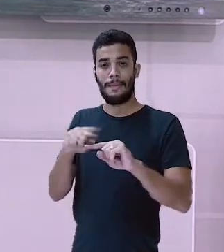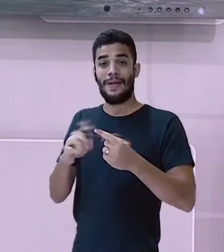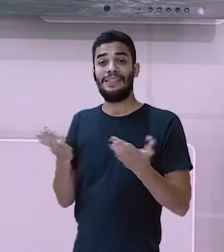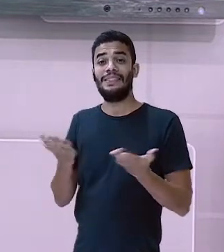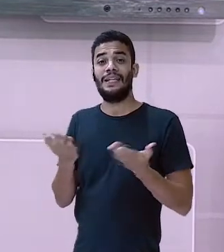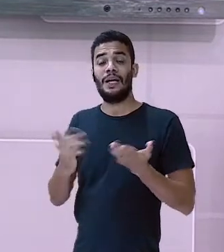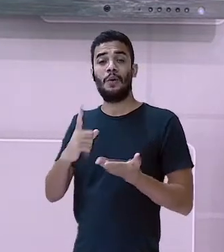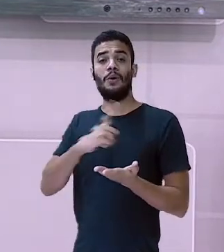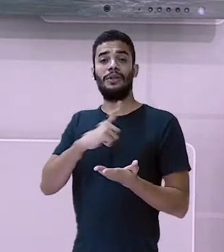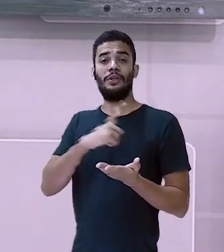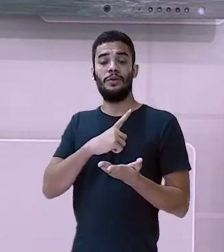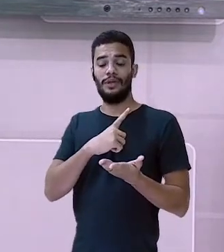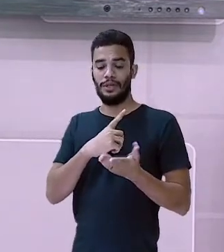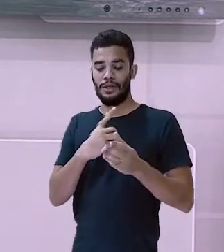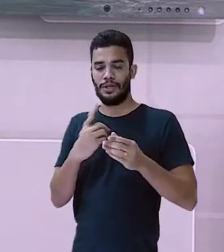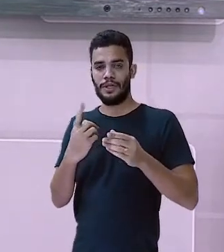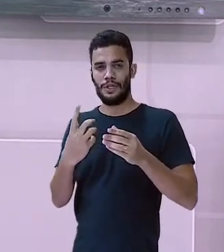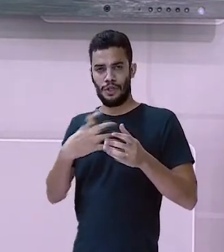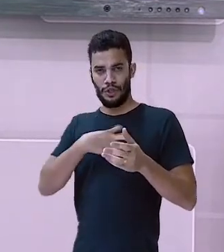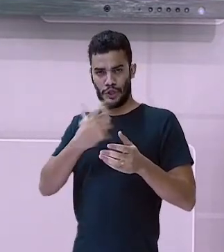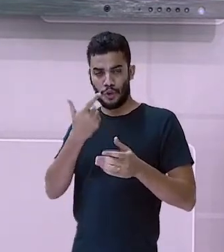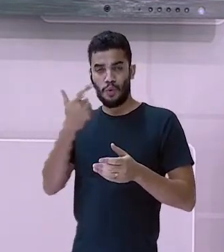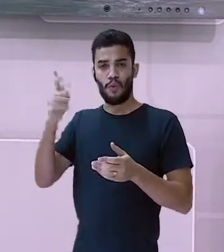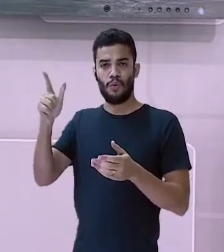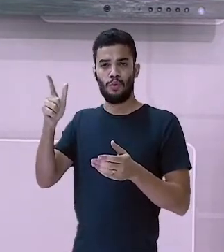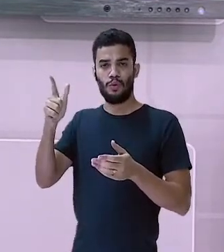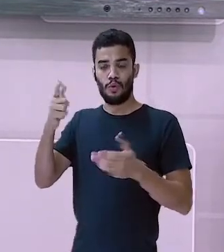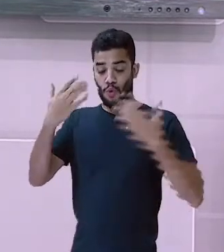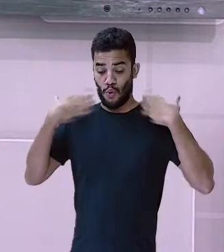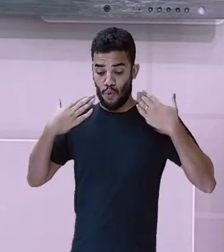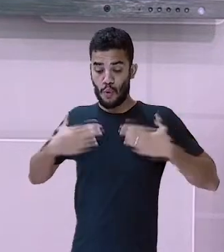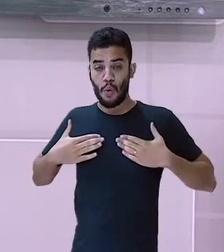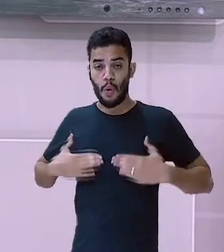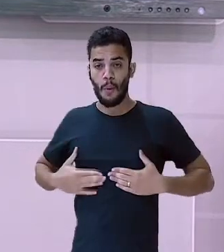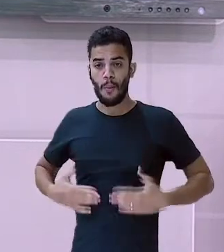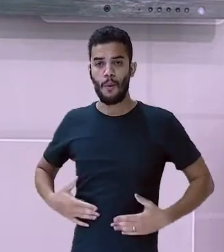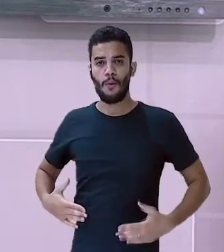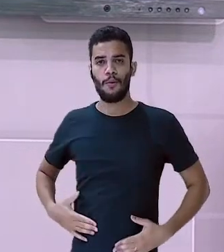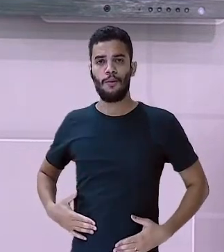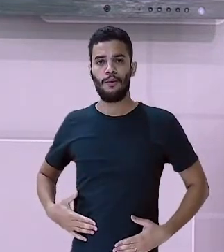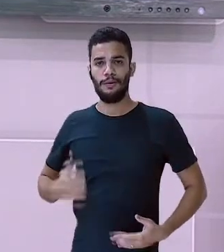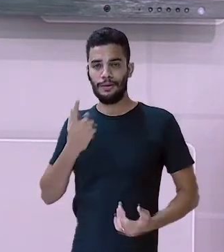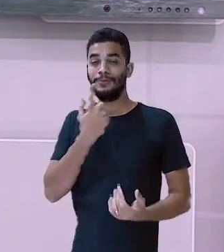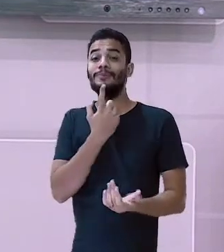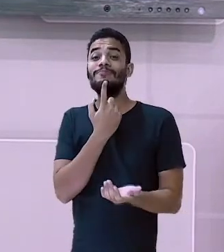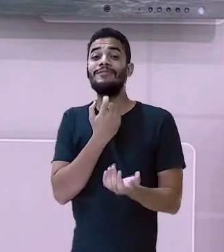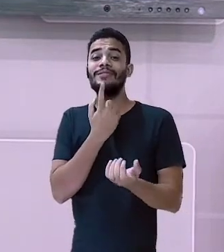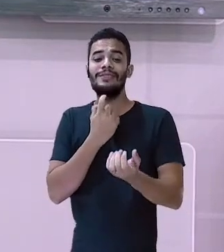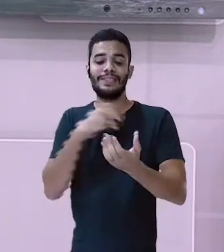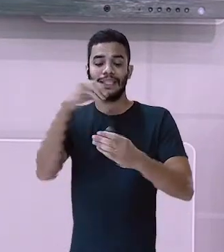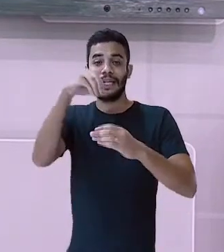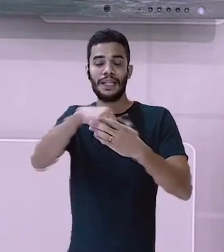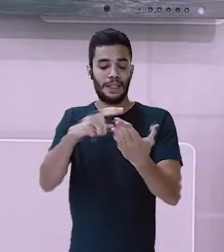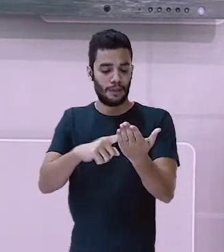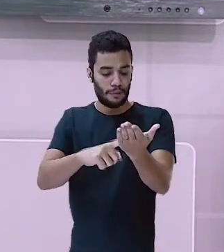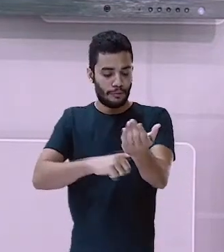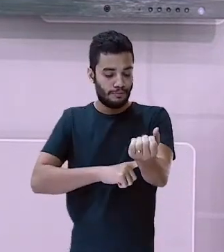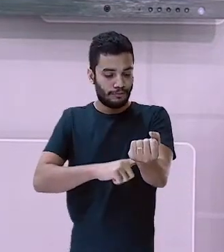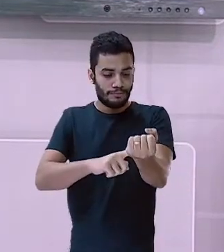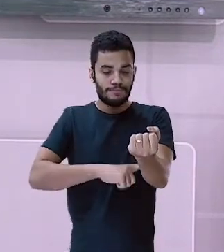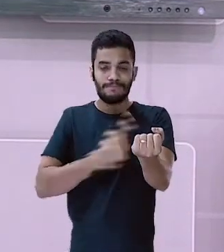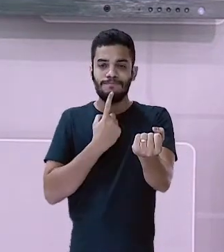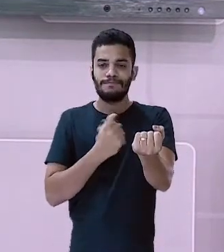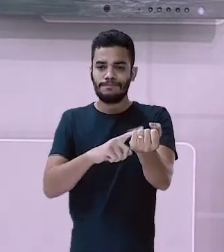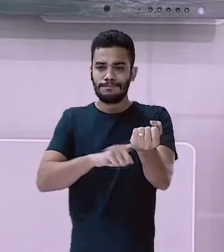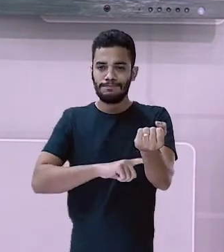o sangue que está circulando aí no seu corpo, né? Todos nós humanos, todos os mamíferos aí,